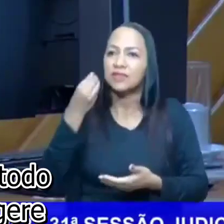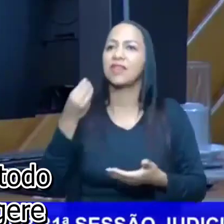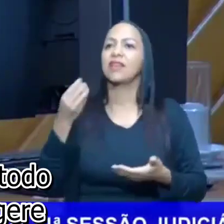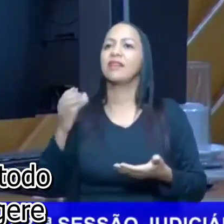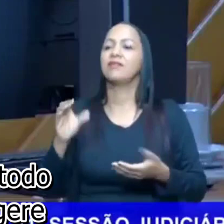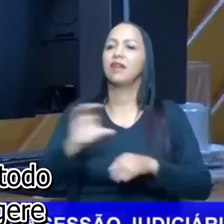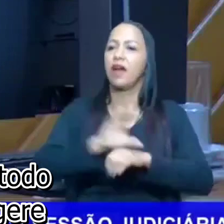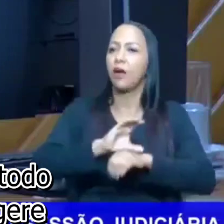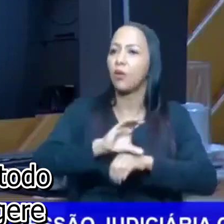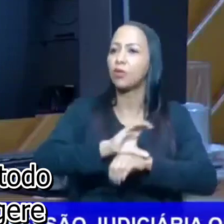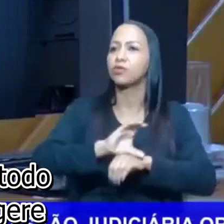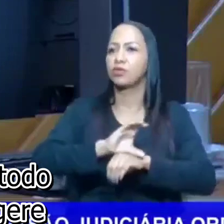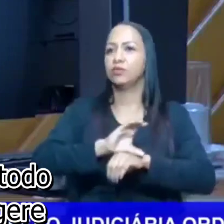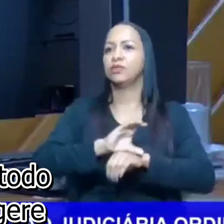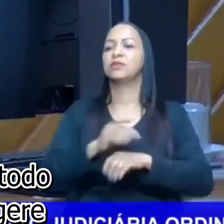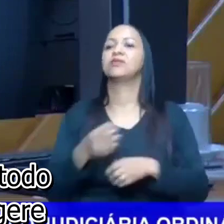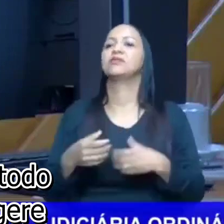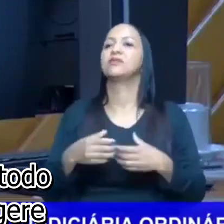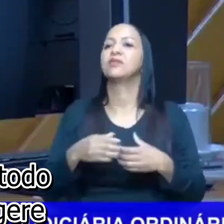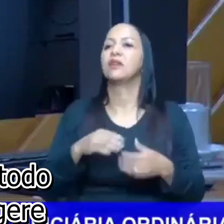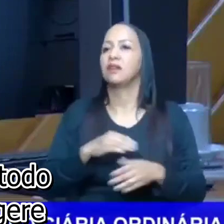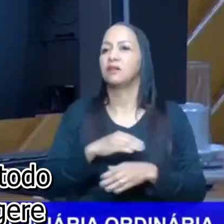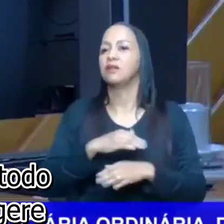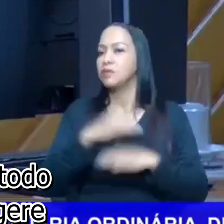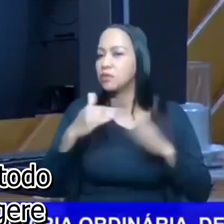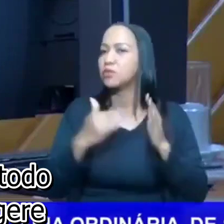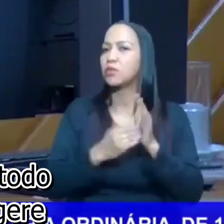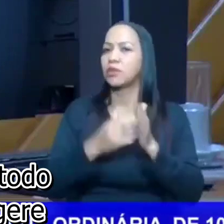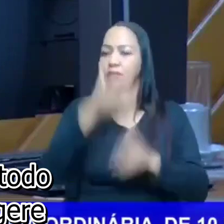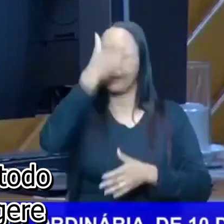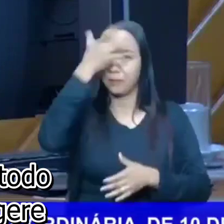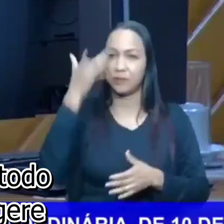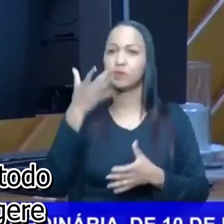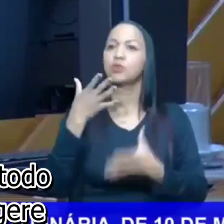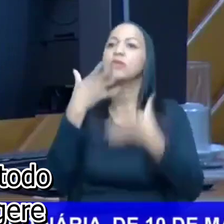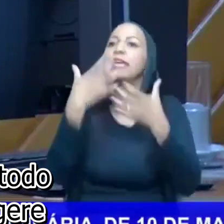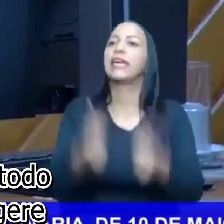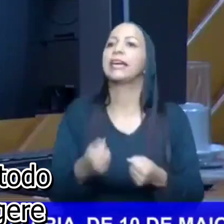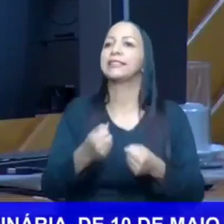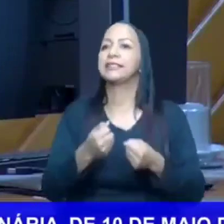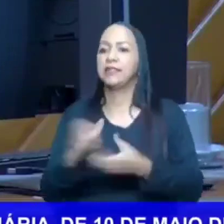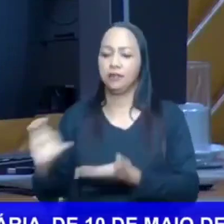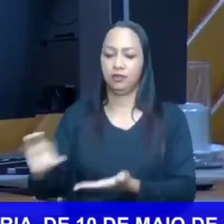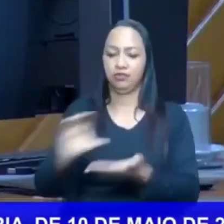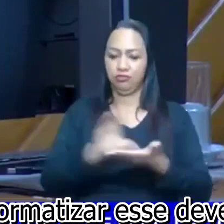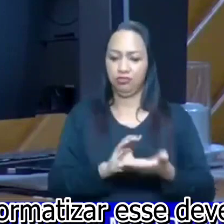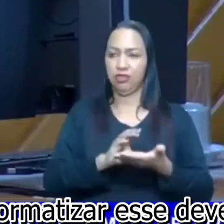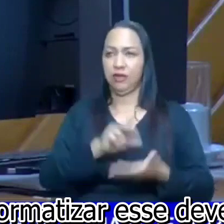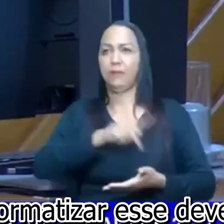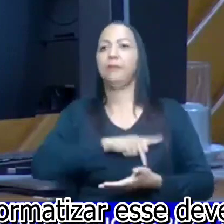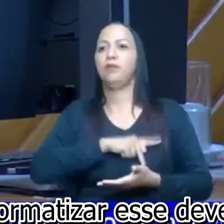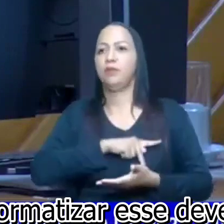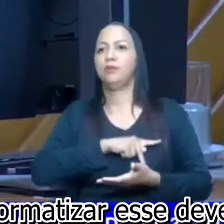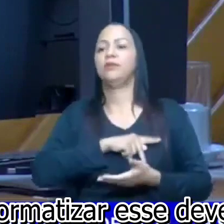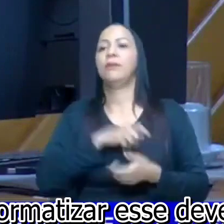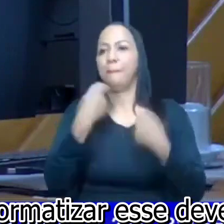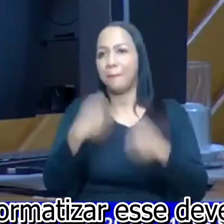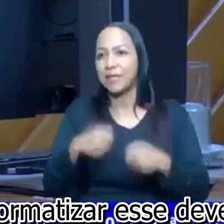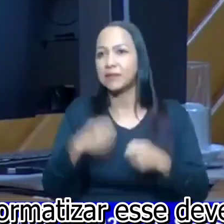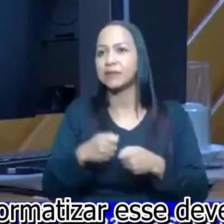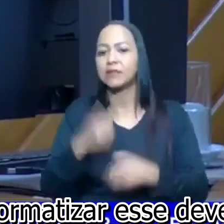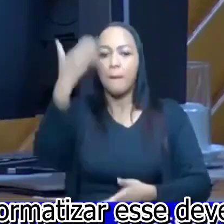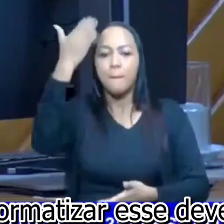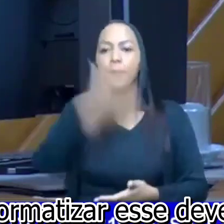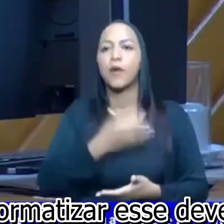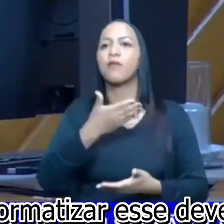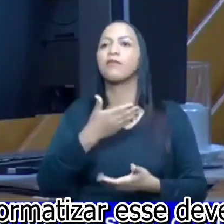E a norma constitucional impõe a todo aquele que recebe verba pública, que a gere, o dever de